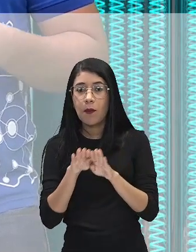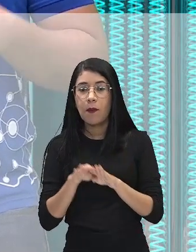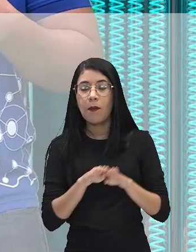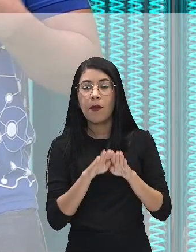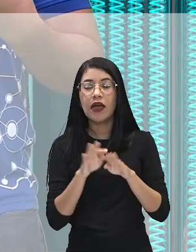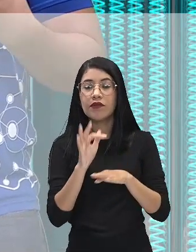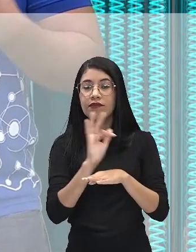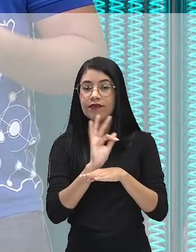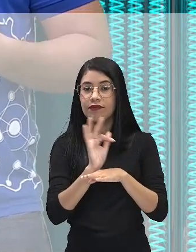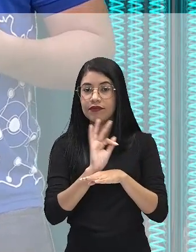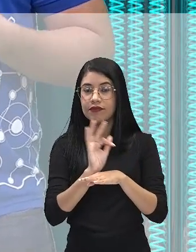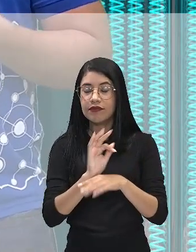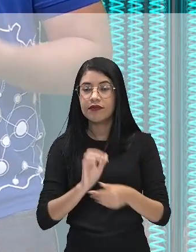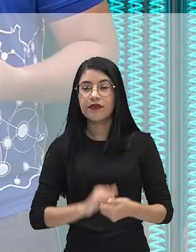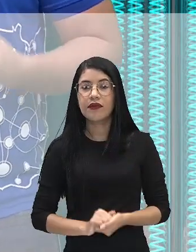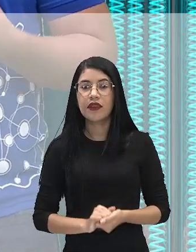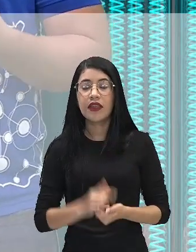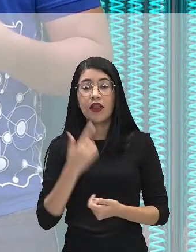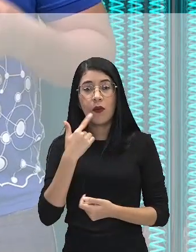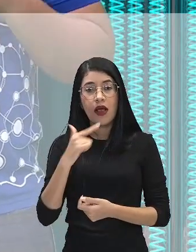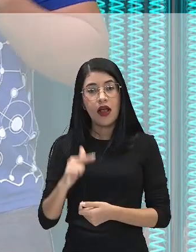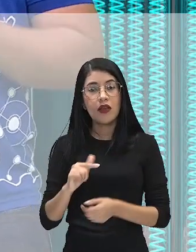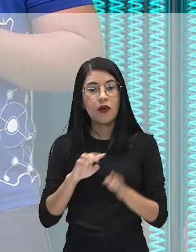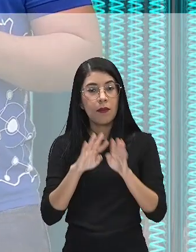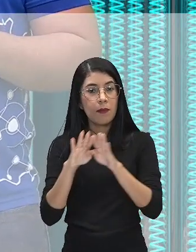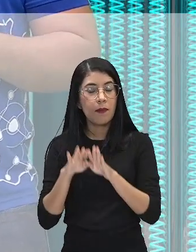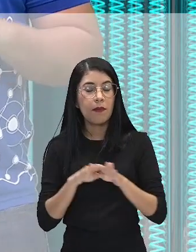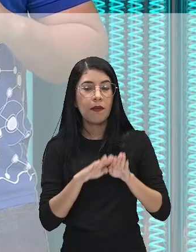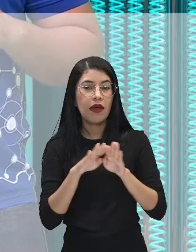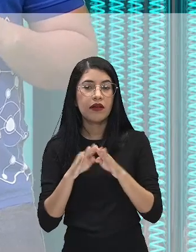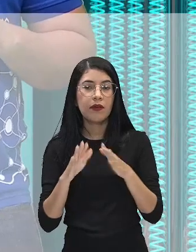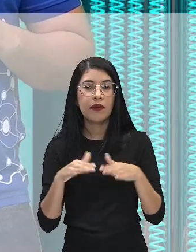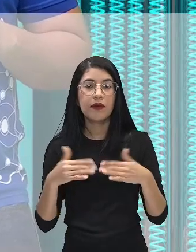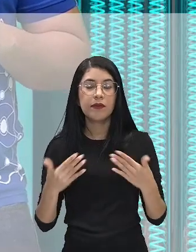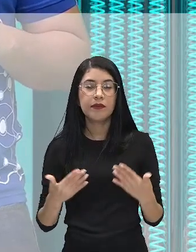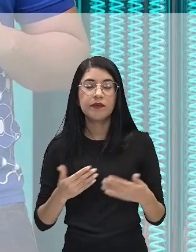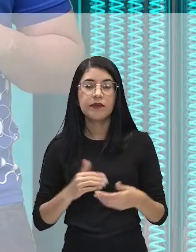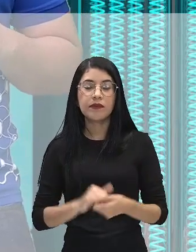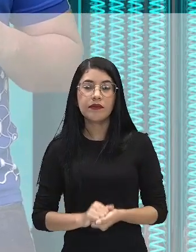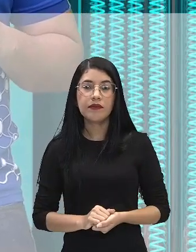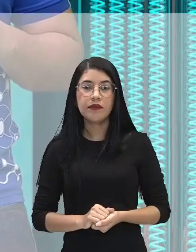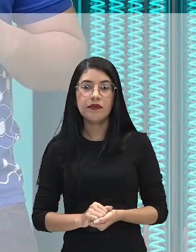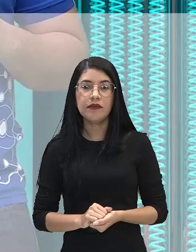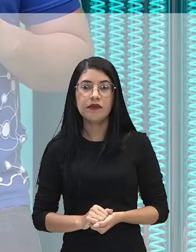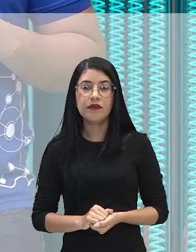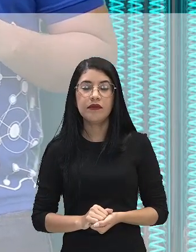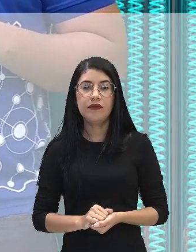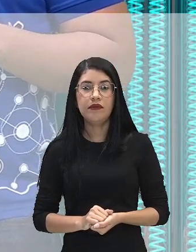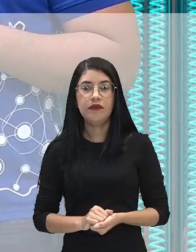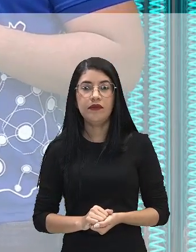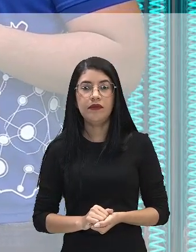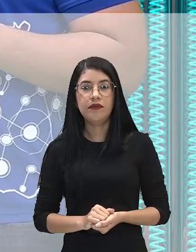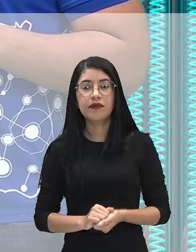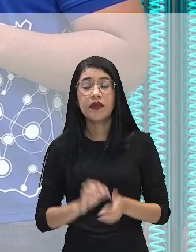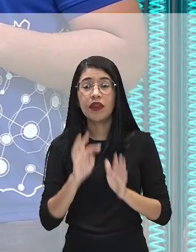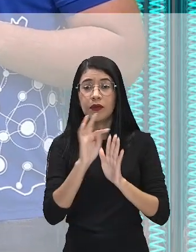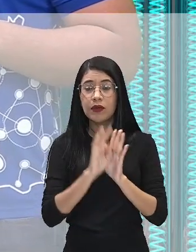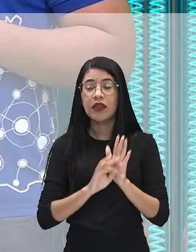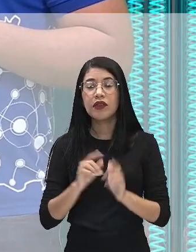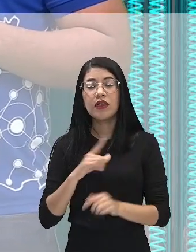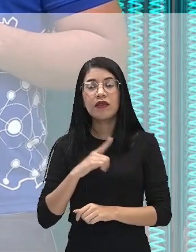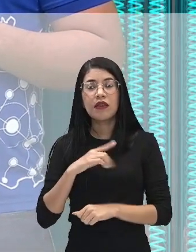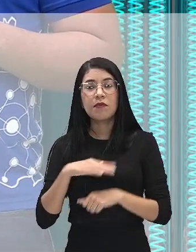formal, certo? Então, uma língua padrão, uma língua formal. Então, observe que no texto que nós lemos, nós temos um